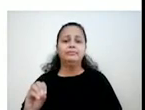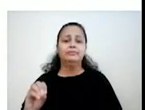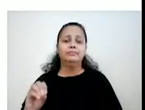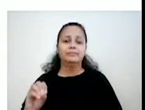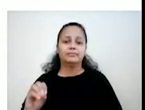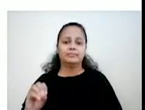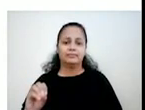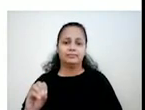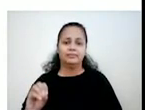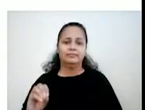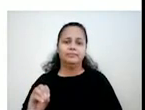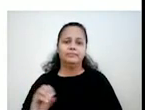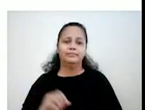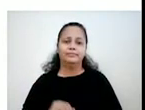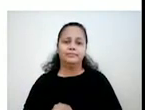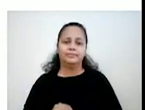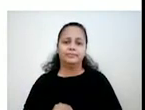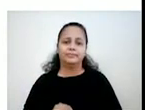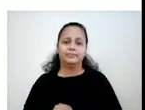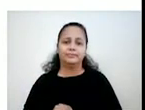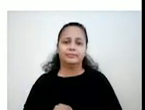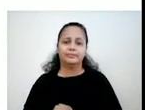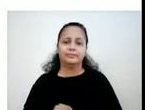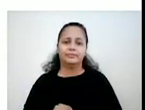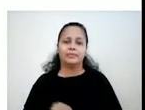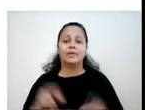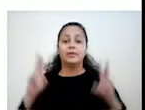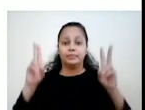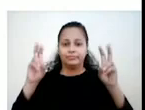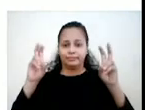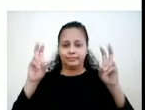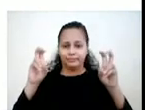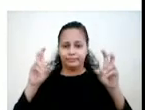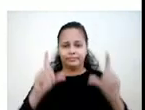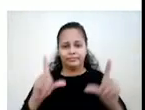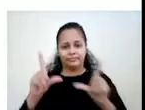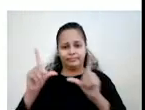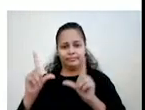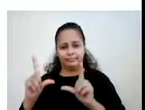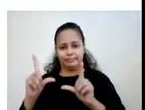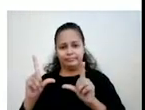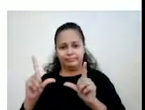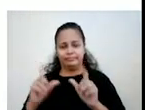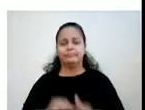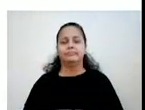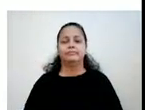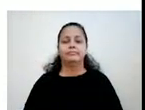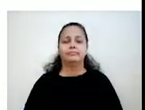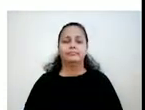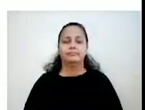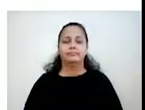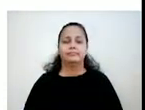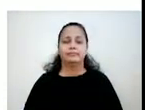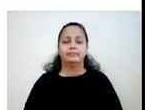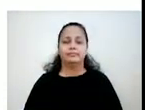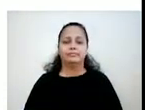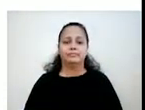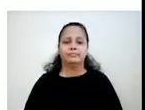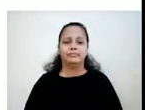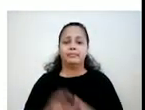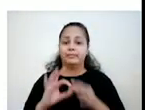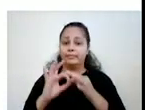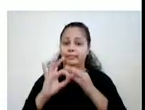abram, né, no tópico os afrodescendentes, discriminação e mobilização. Né?